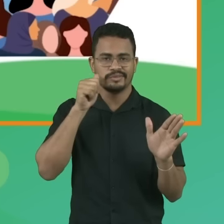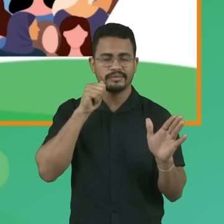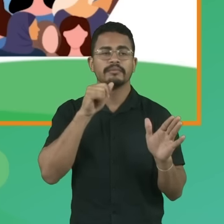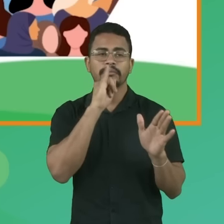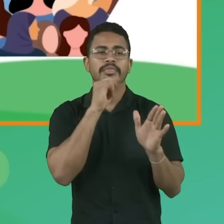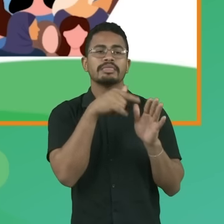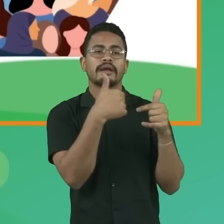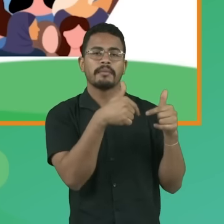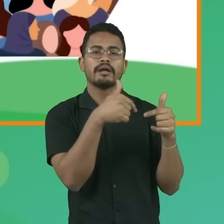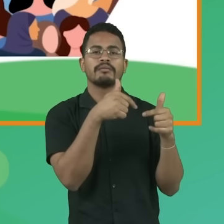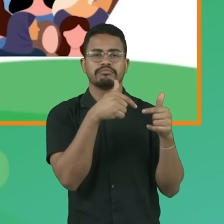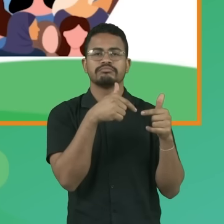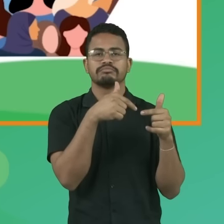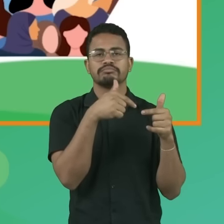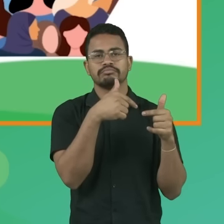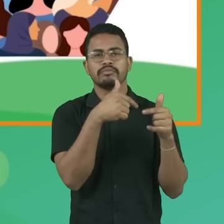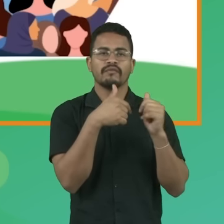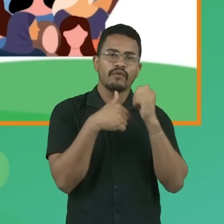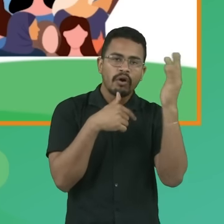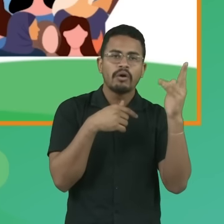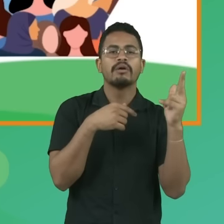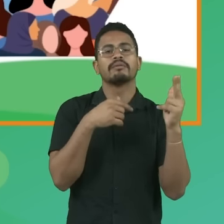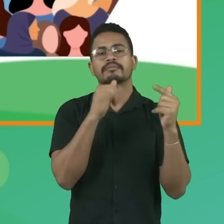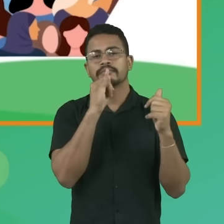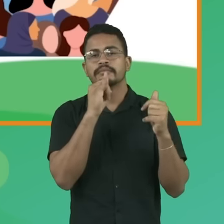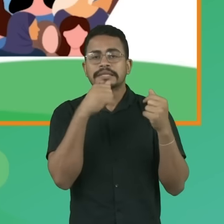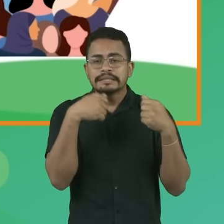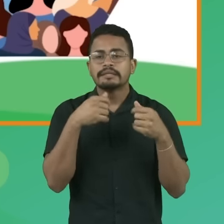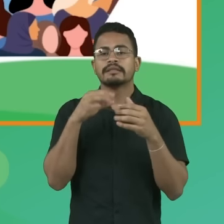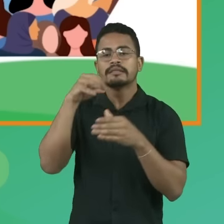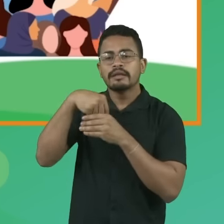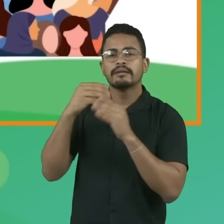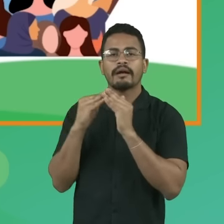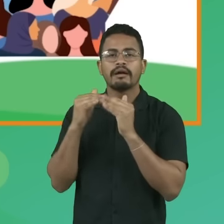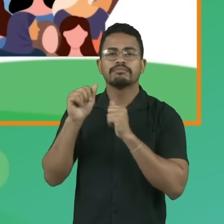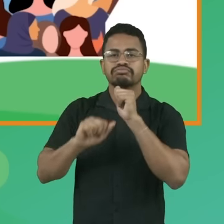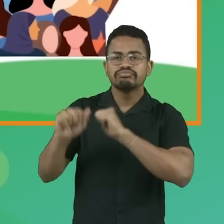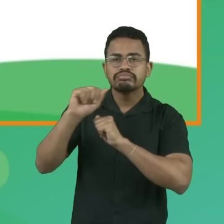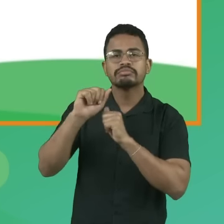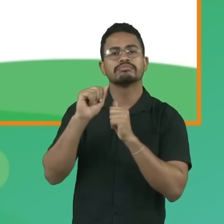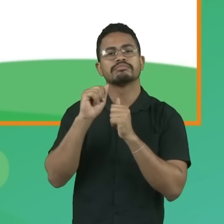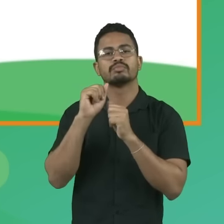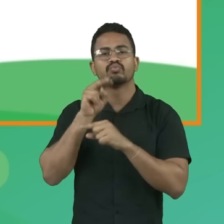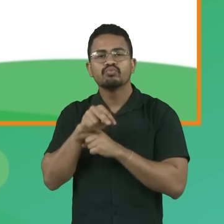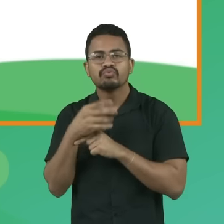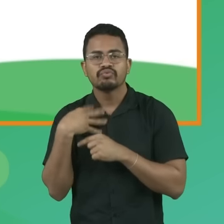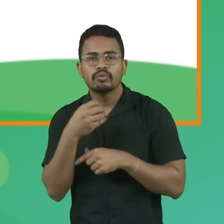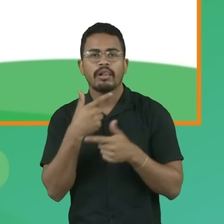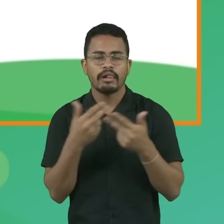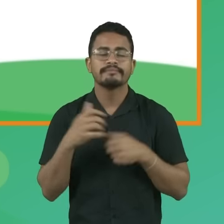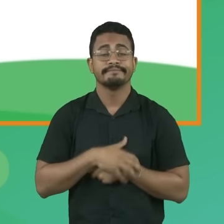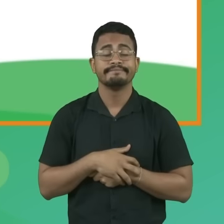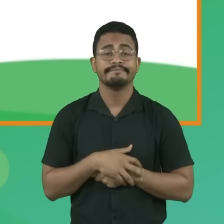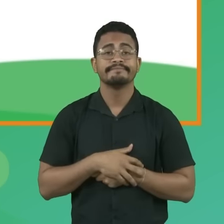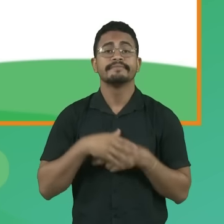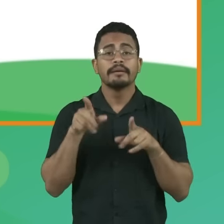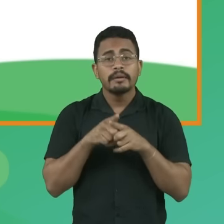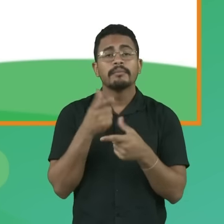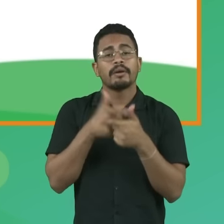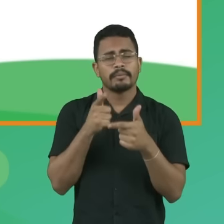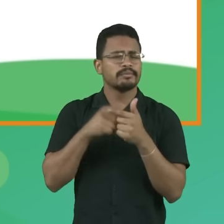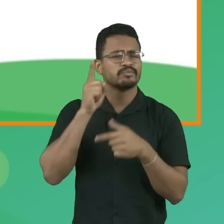formal, a maioria das mulheres tem que realizar trabalhos domésticos, limpar a casa, fazer comida e cuidar dos filhos. E um grande problema vivenciado